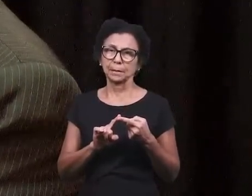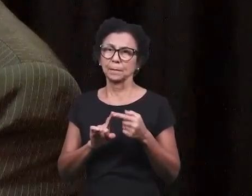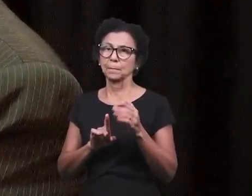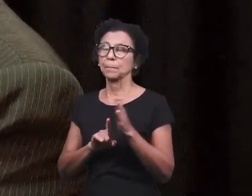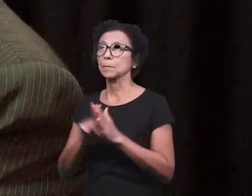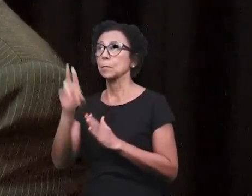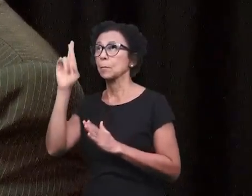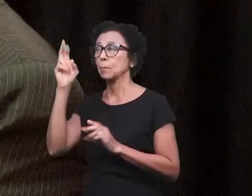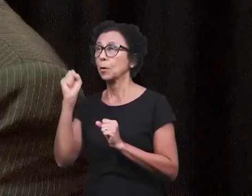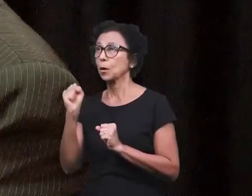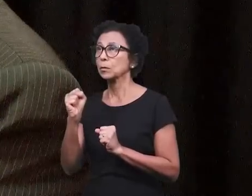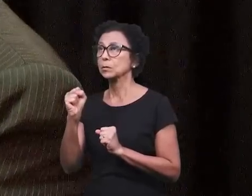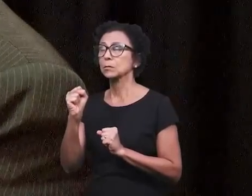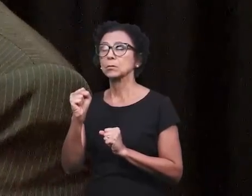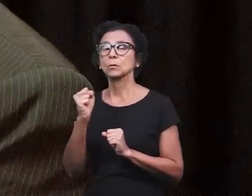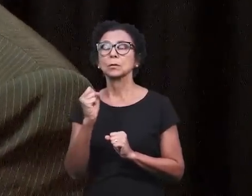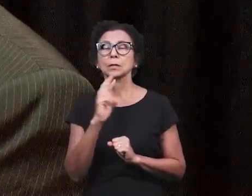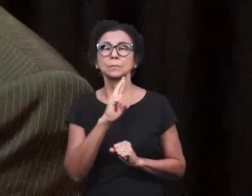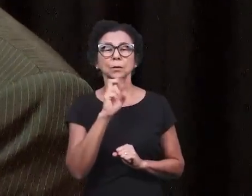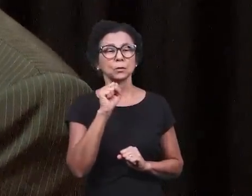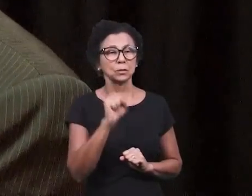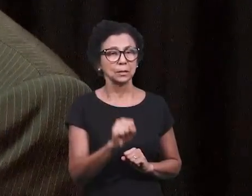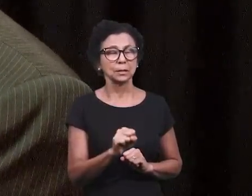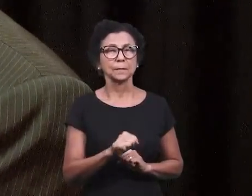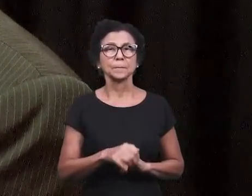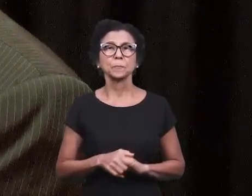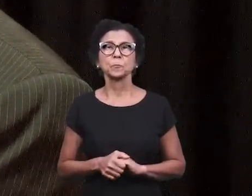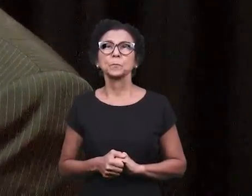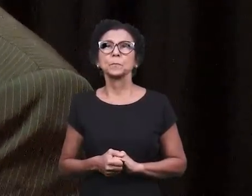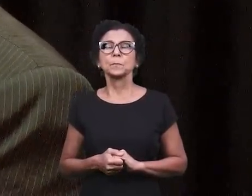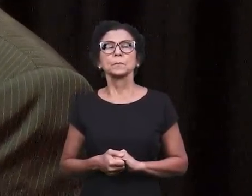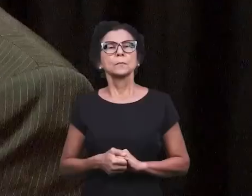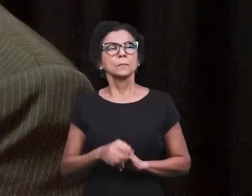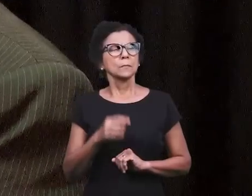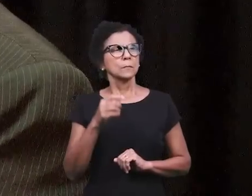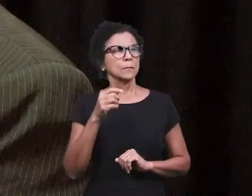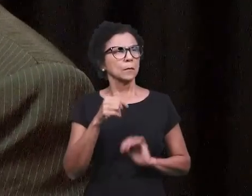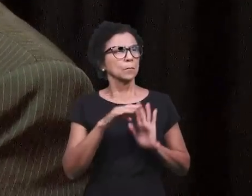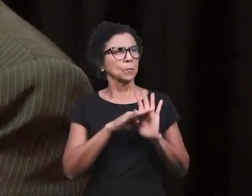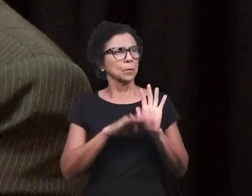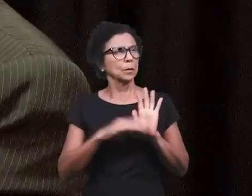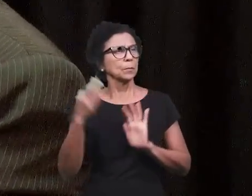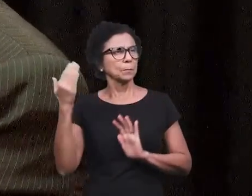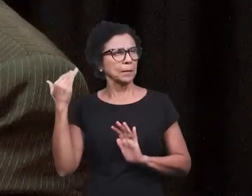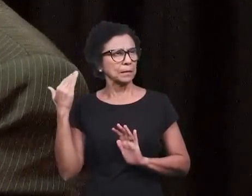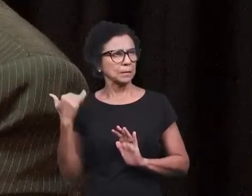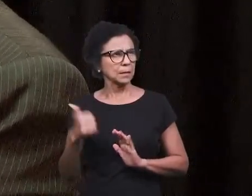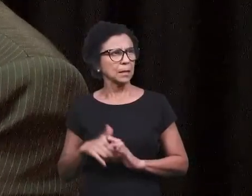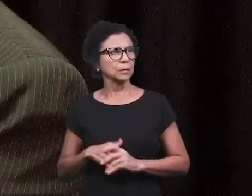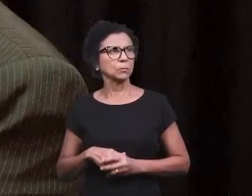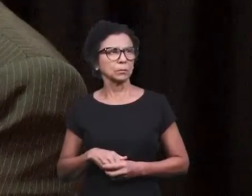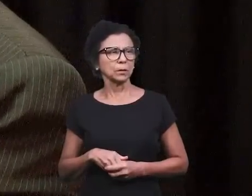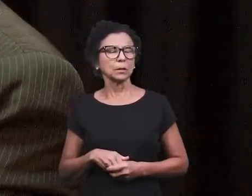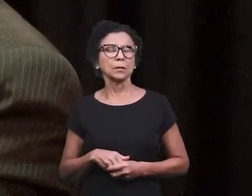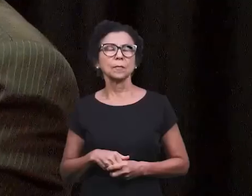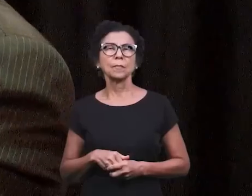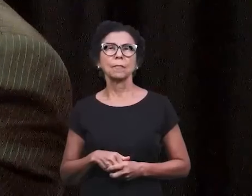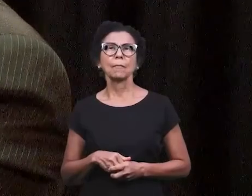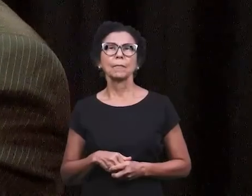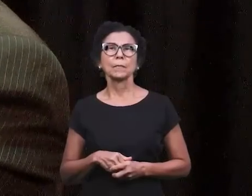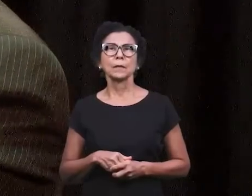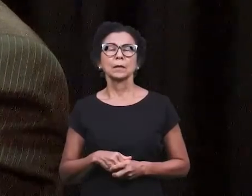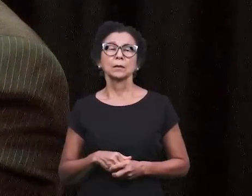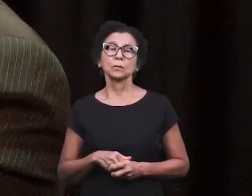frente. Por quê? Veja só, nós terminamos o programa anterior comentando que construímos uma tese Uhum.